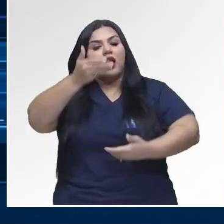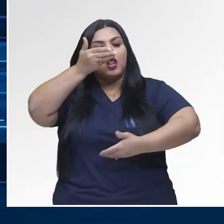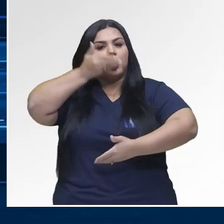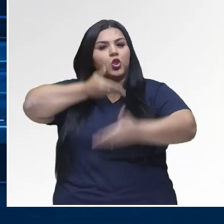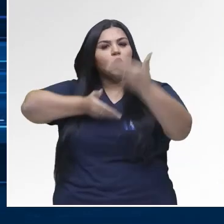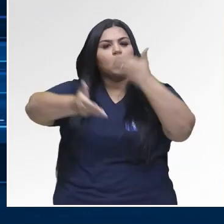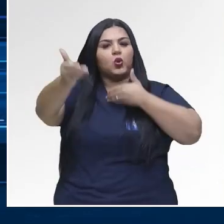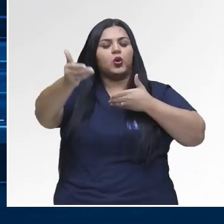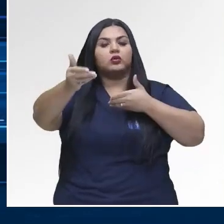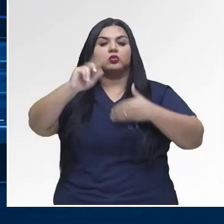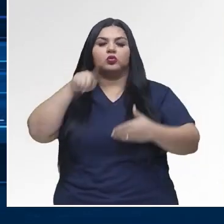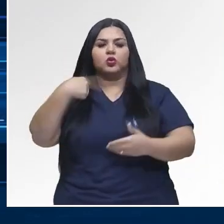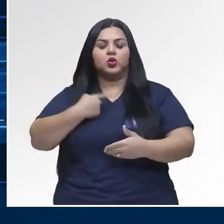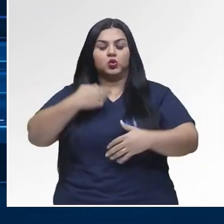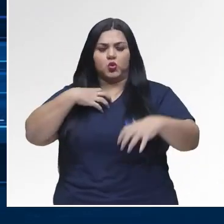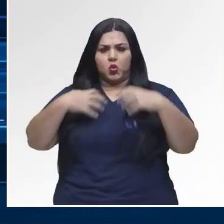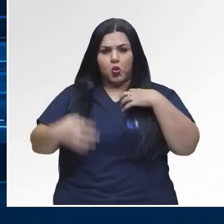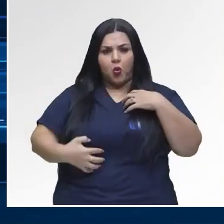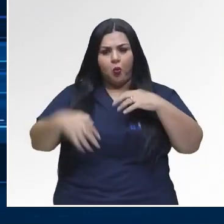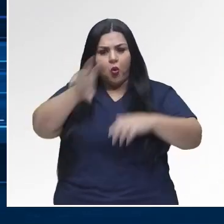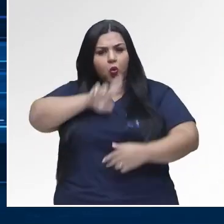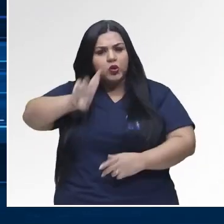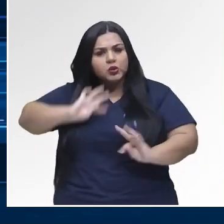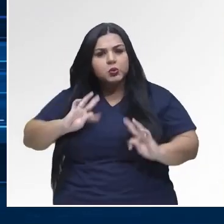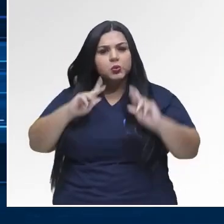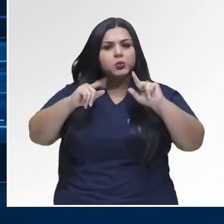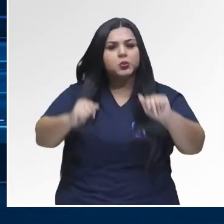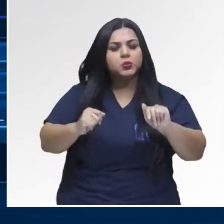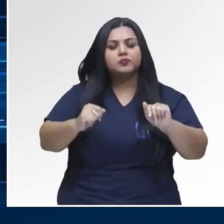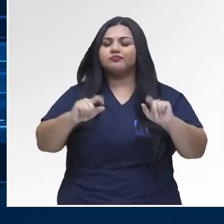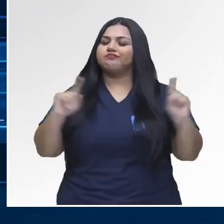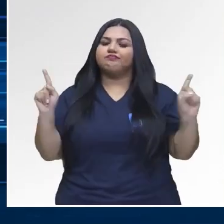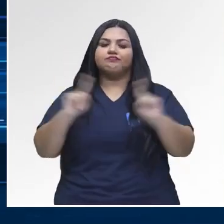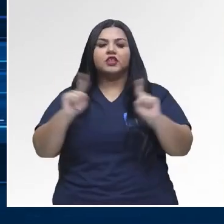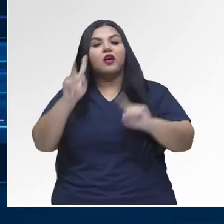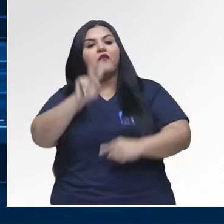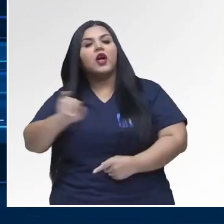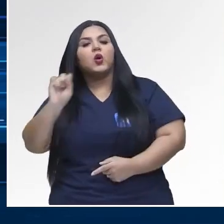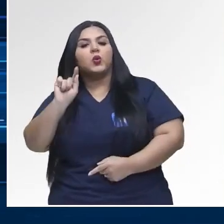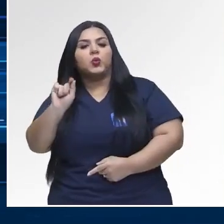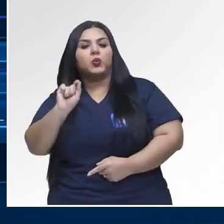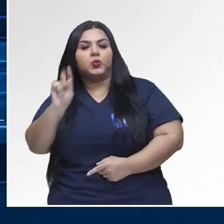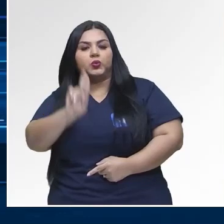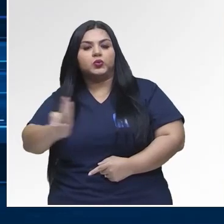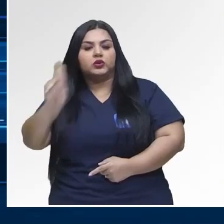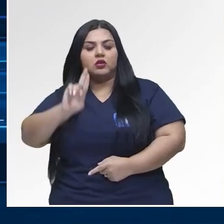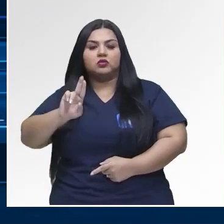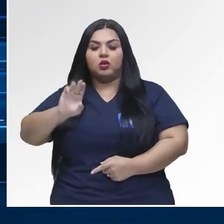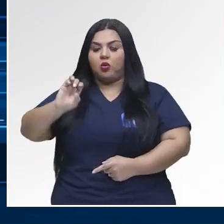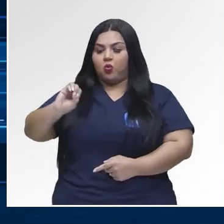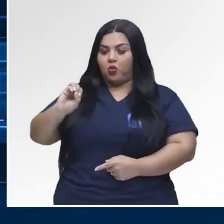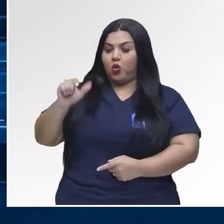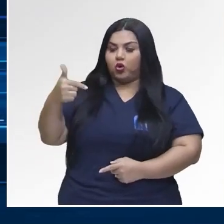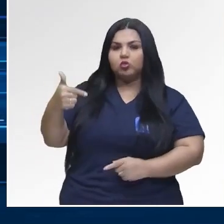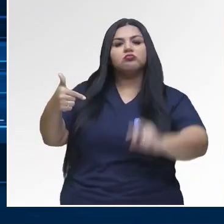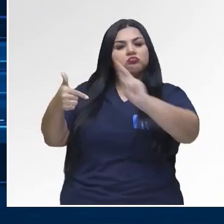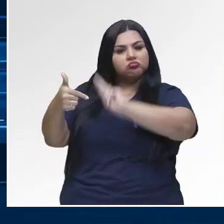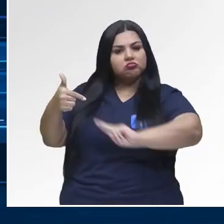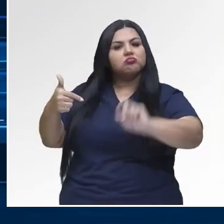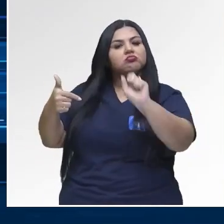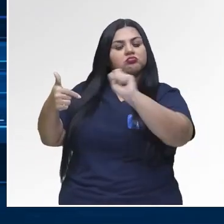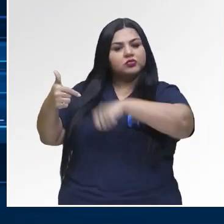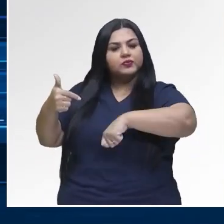o nosso corpo não vai usar todos os gases que estão disponíveis, né? Vai usar somente o oxigênio. O interessante para ele é